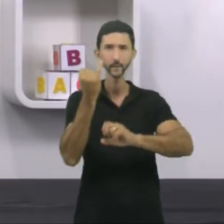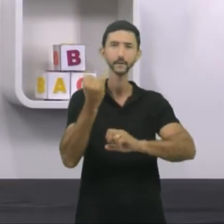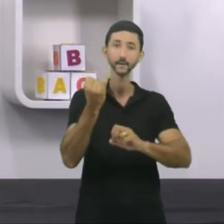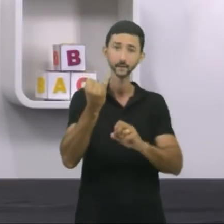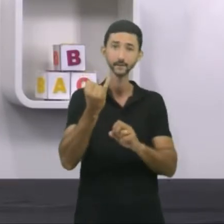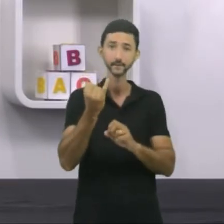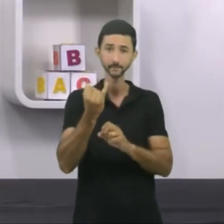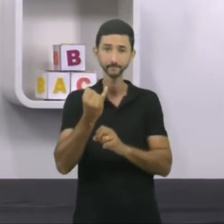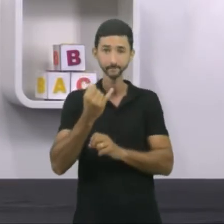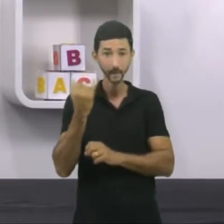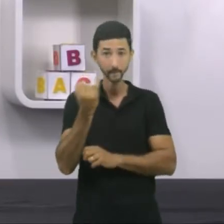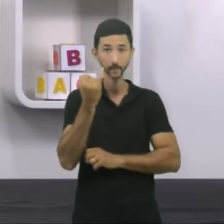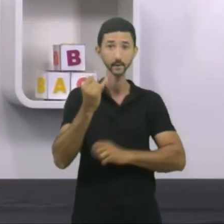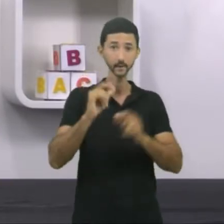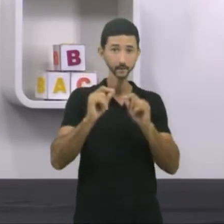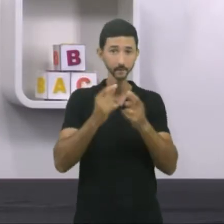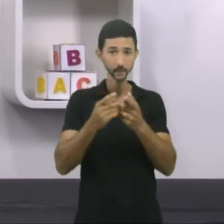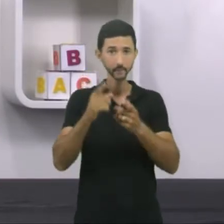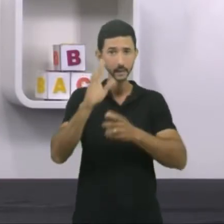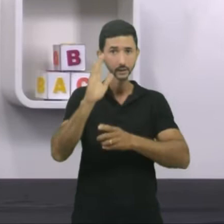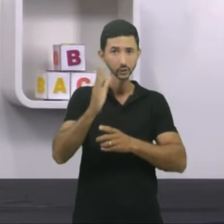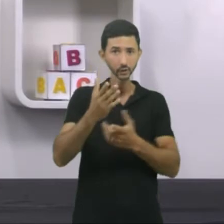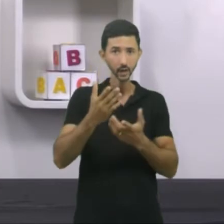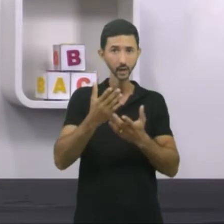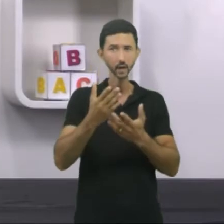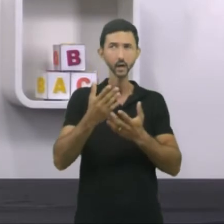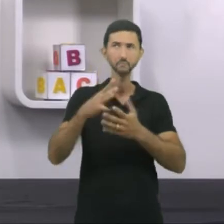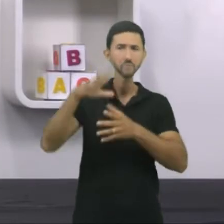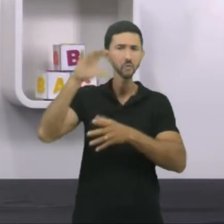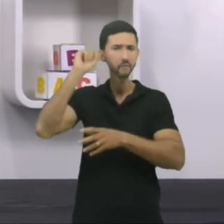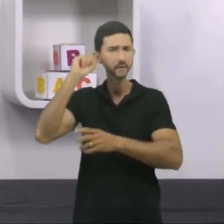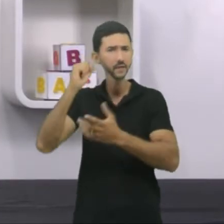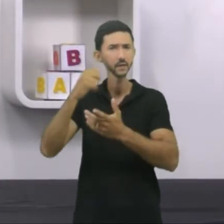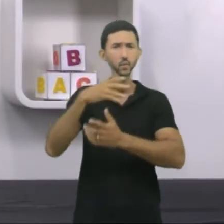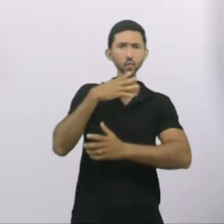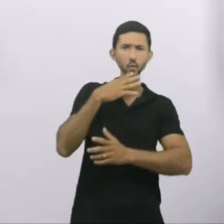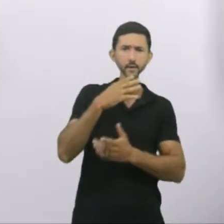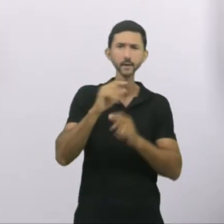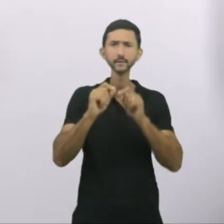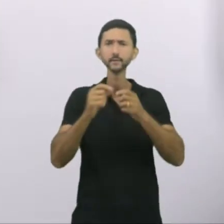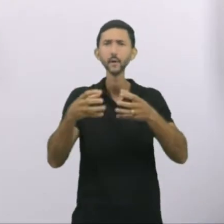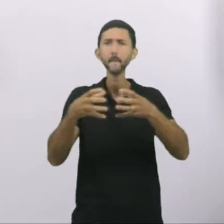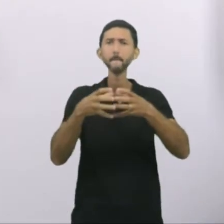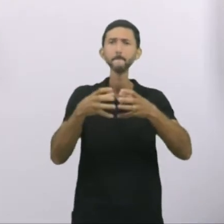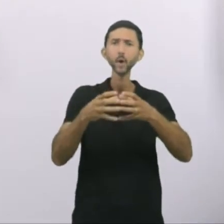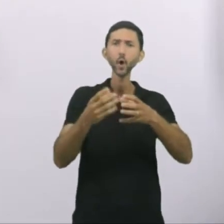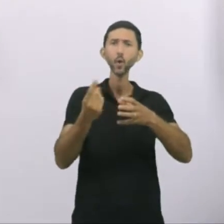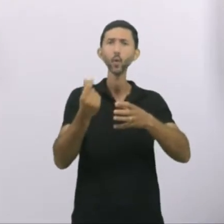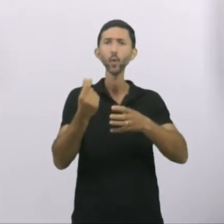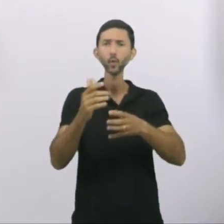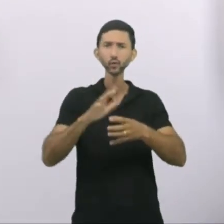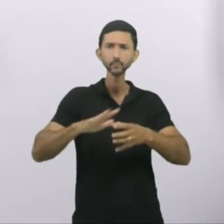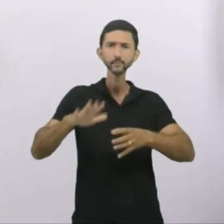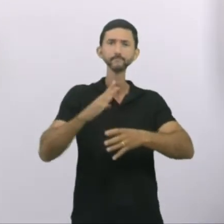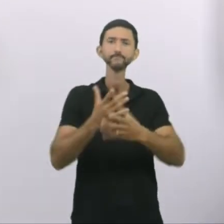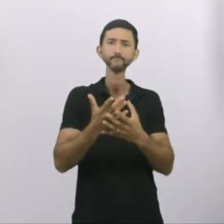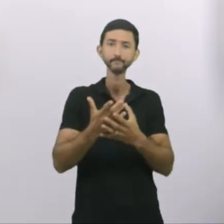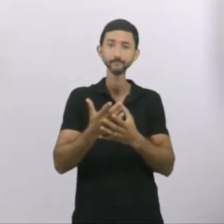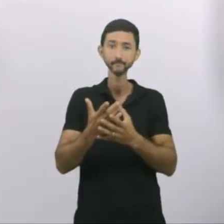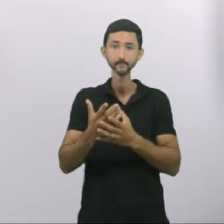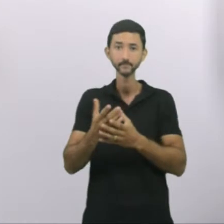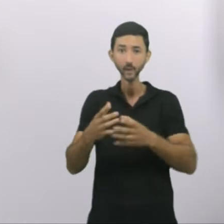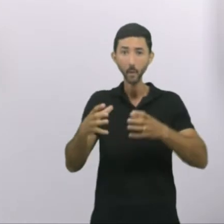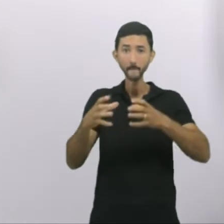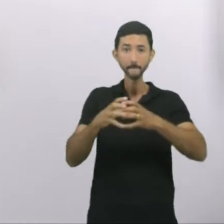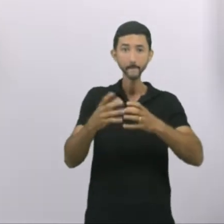extremamente relevante, que com certeza vocês escutam falar, é sobre os blocos econômicos, e um dos